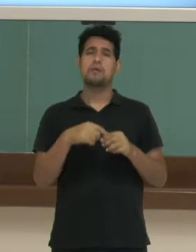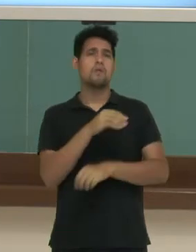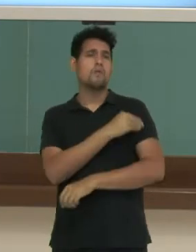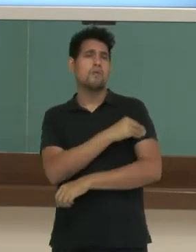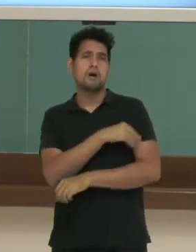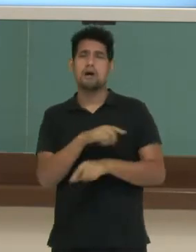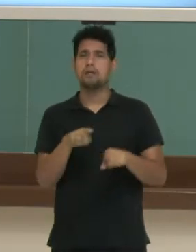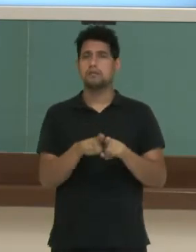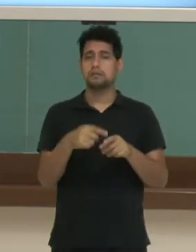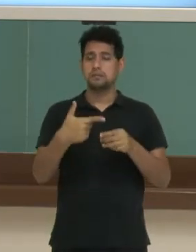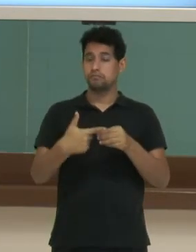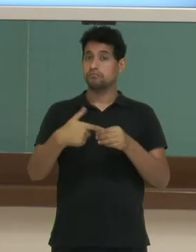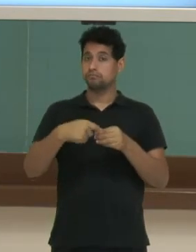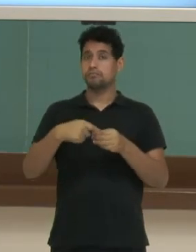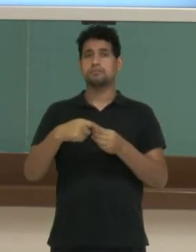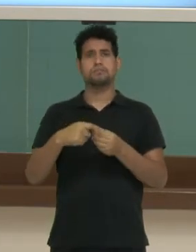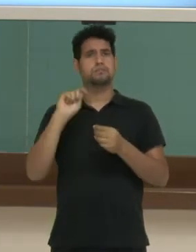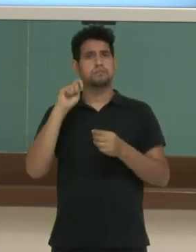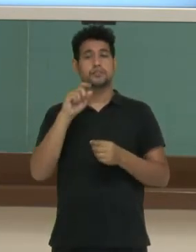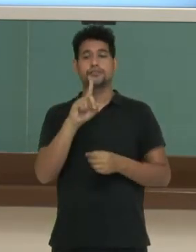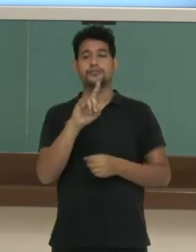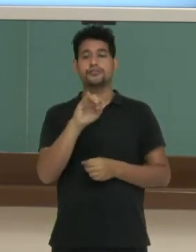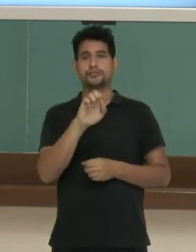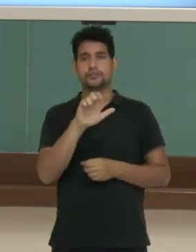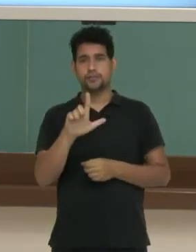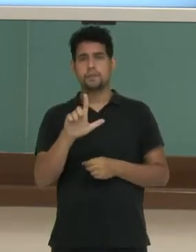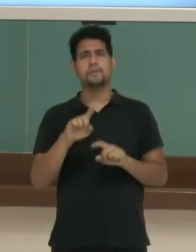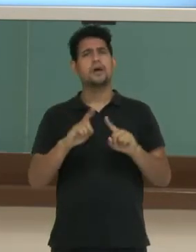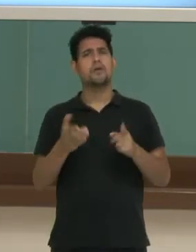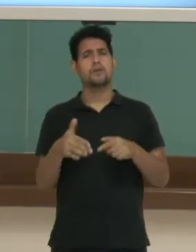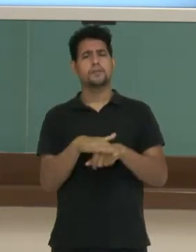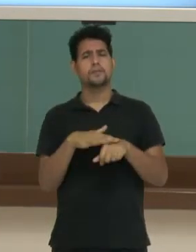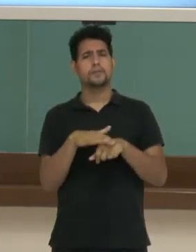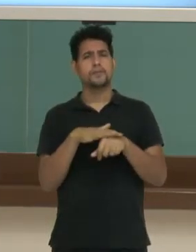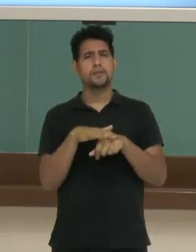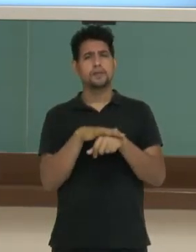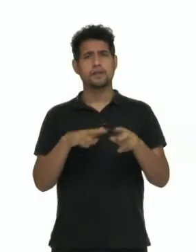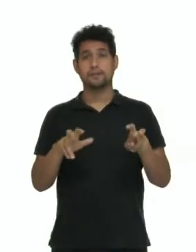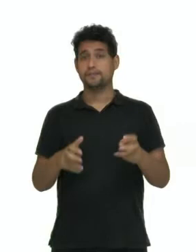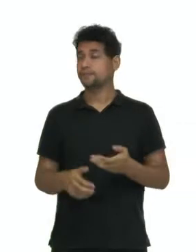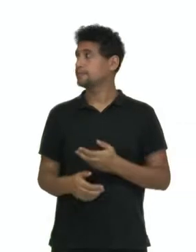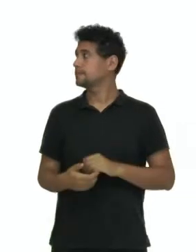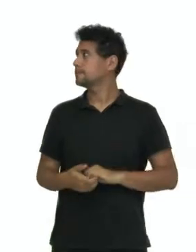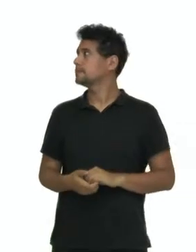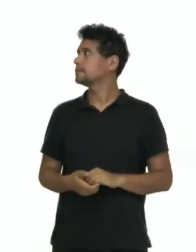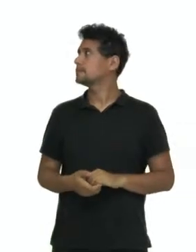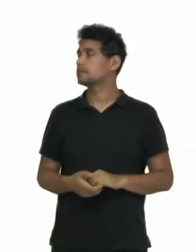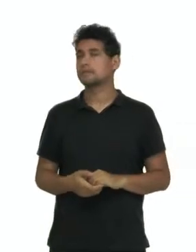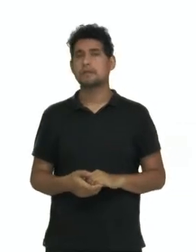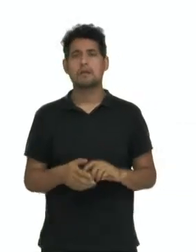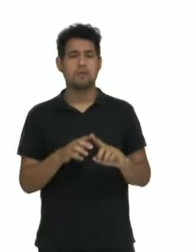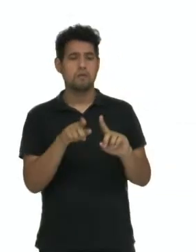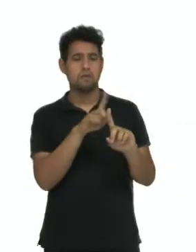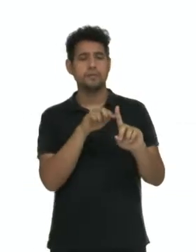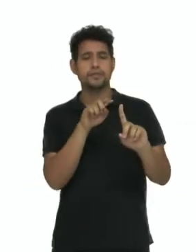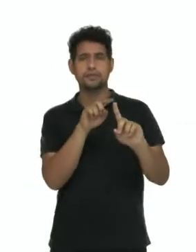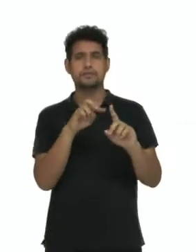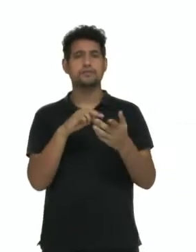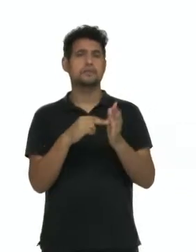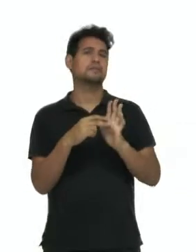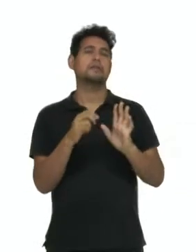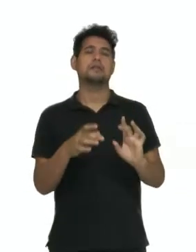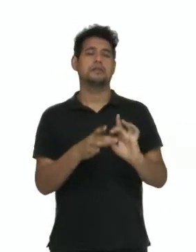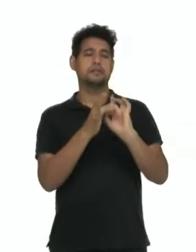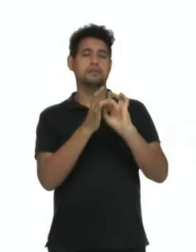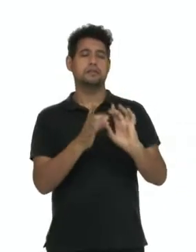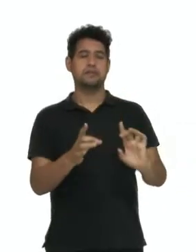e aqui o do diesel, tá bom? Mas vamos conversar mais um pouquinho sobre isso, olha só. O objetivo, né, é